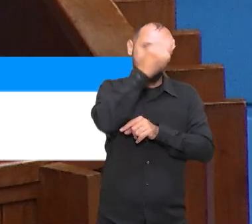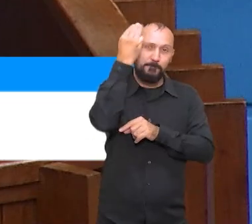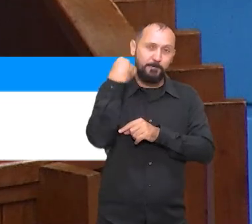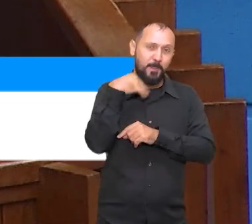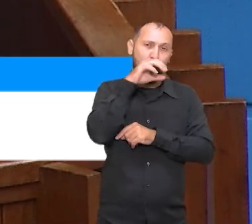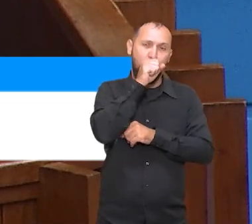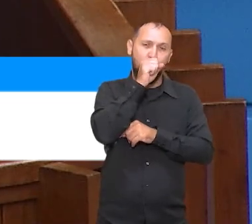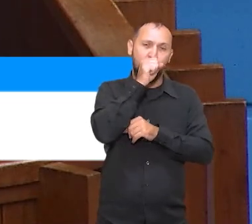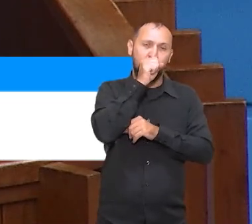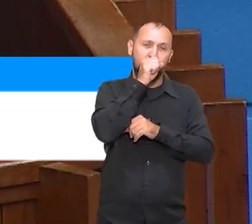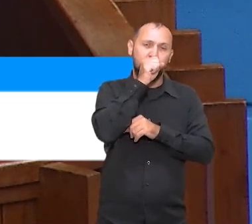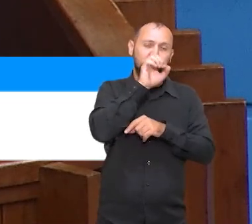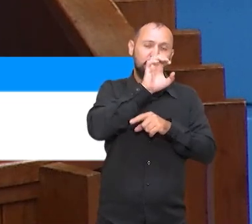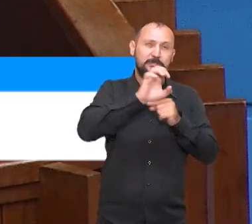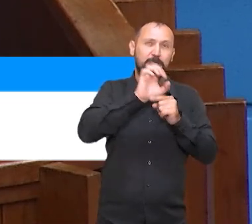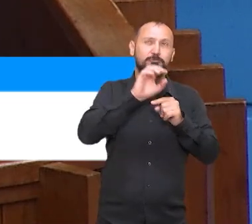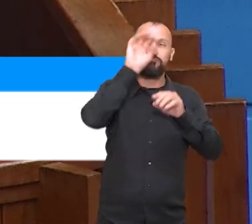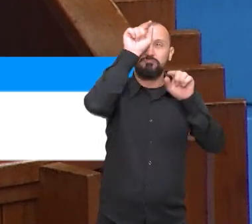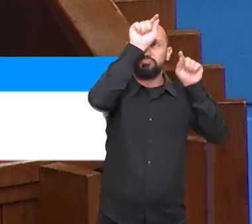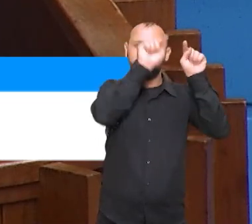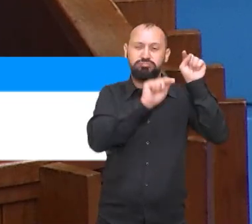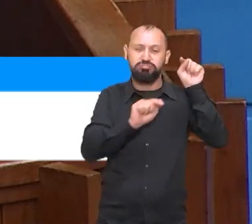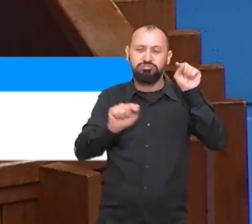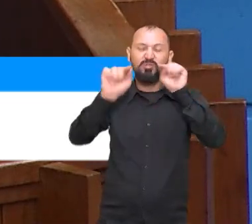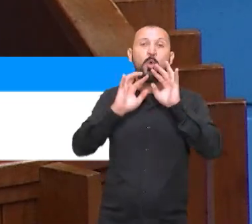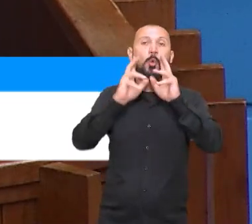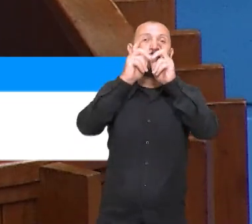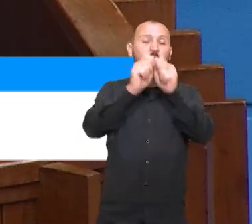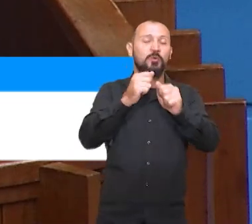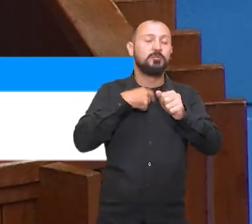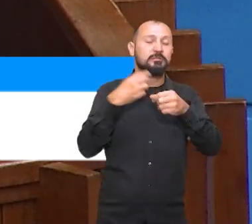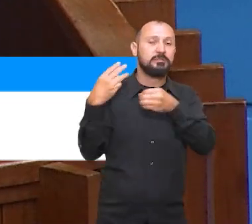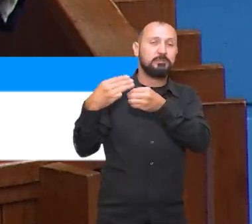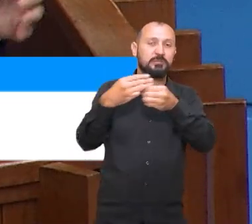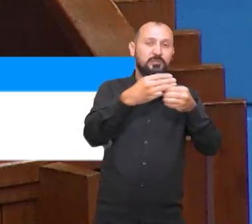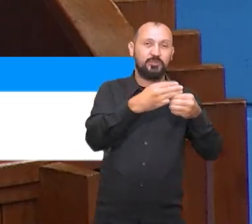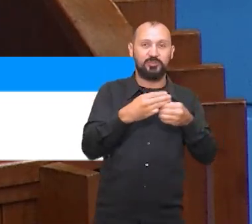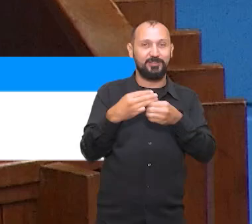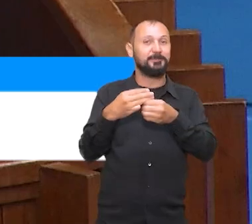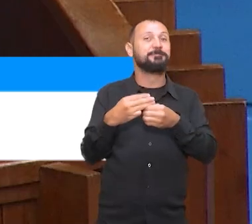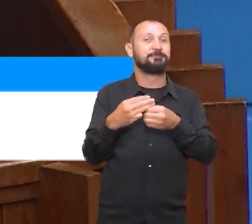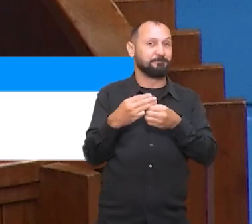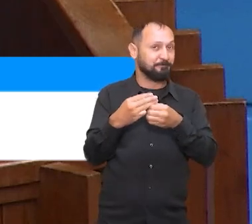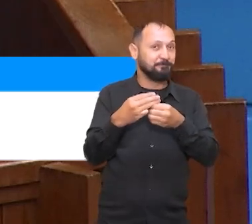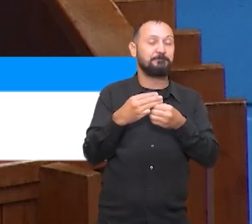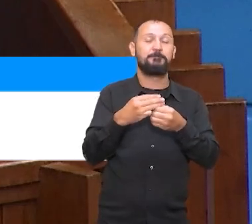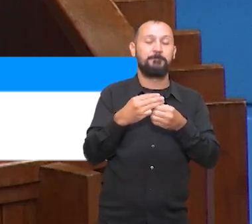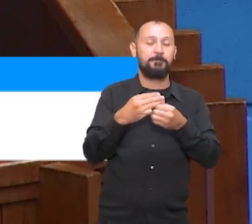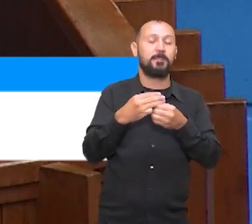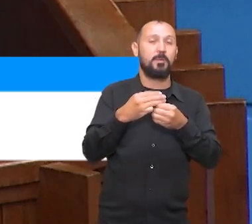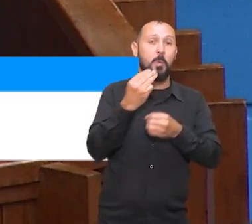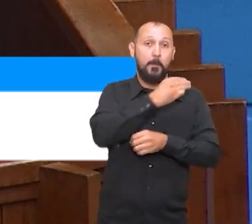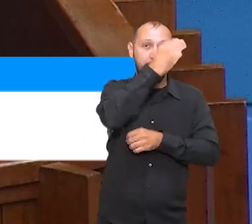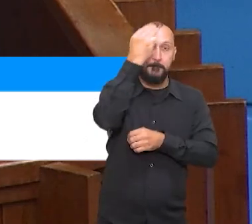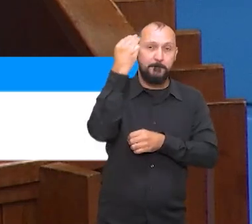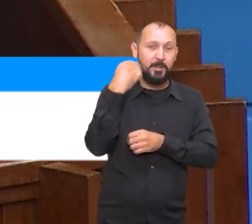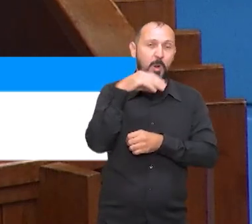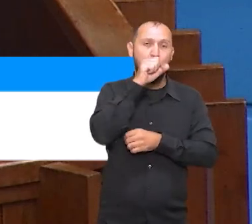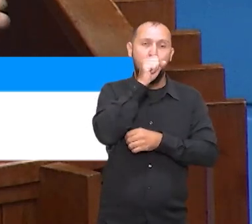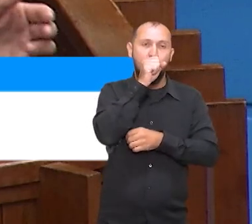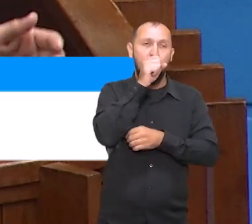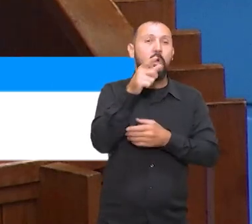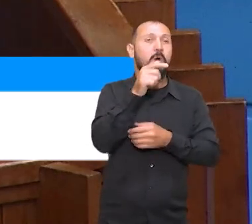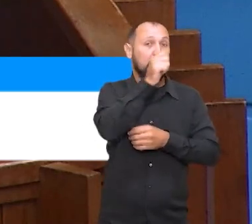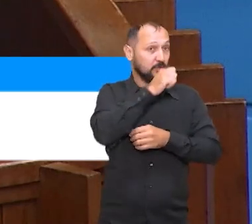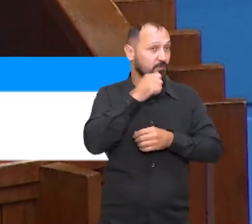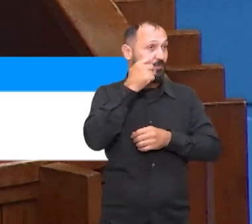os estados da Confederação. O Maio Laranja está em centenas de municípios. O Maio Laranja, deputado Antônio Vaz,